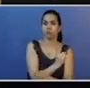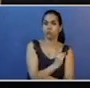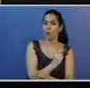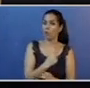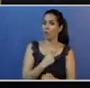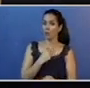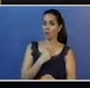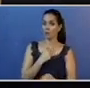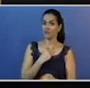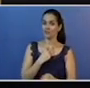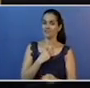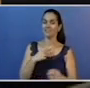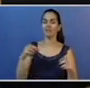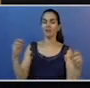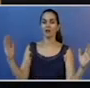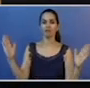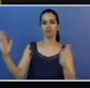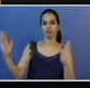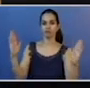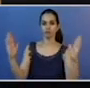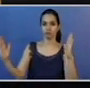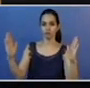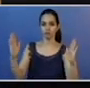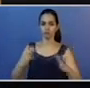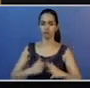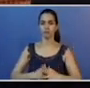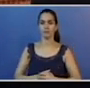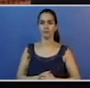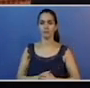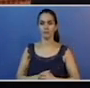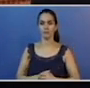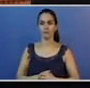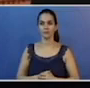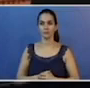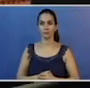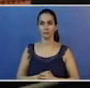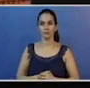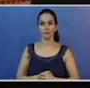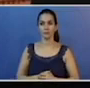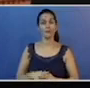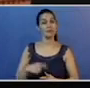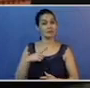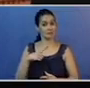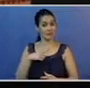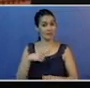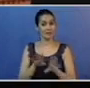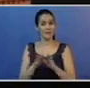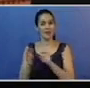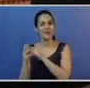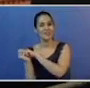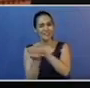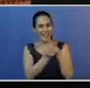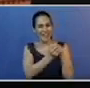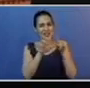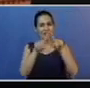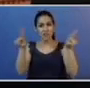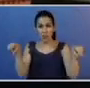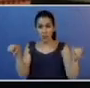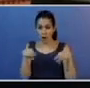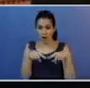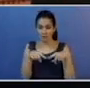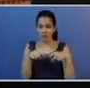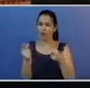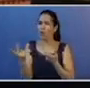mas eles têm que fazer o objetivo dentro do campo do adversário. O tênis de quadra, que também usa os mesmos princípios do vôlei, é onde tem